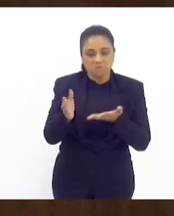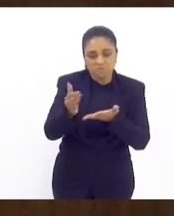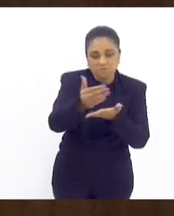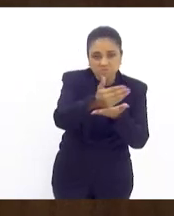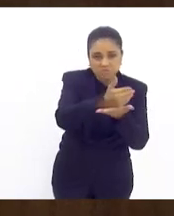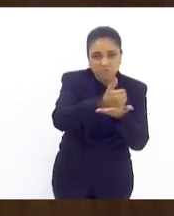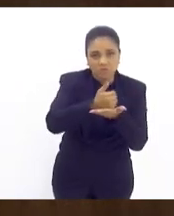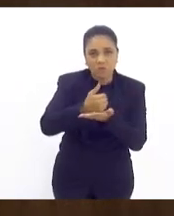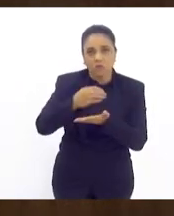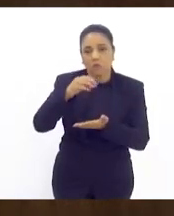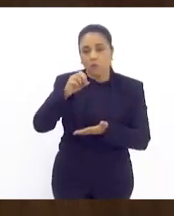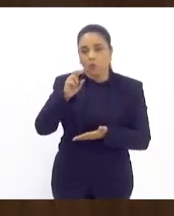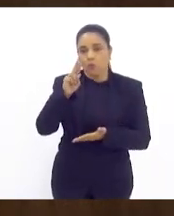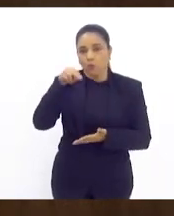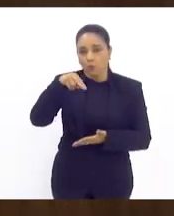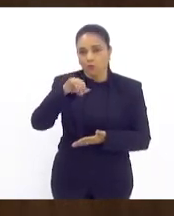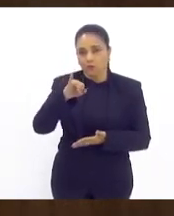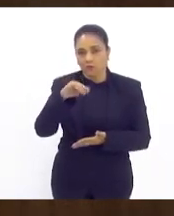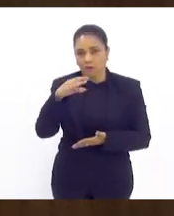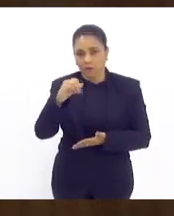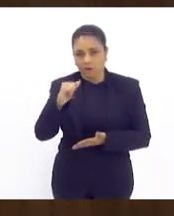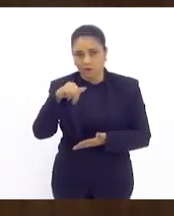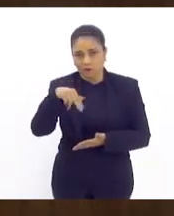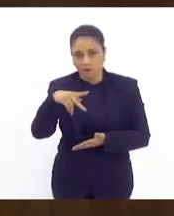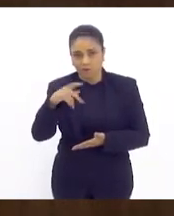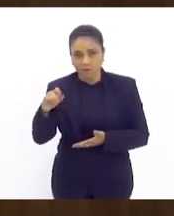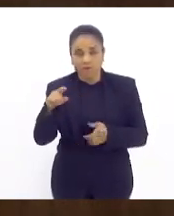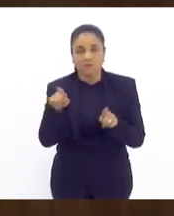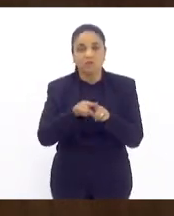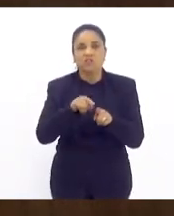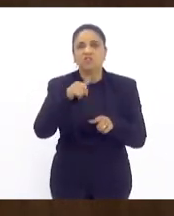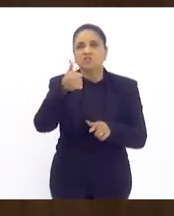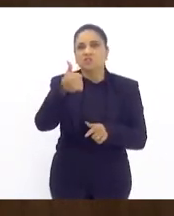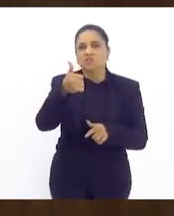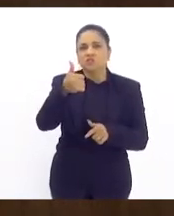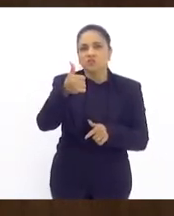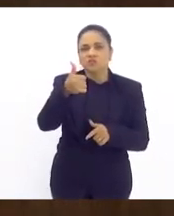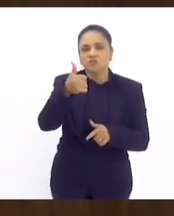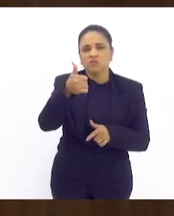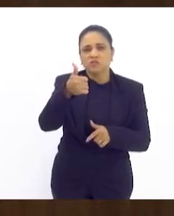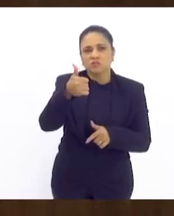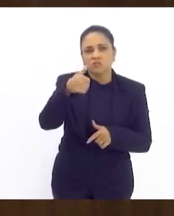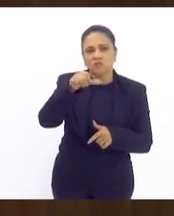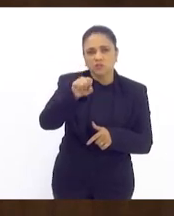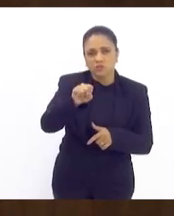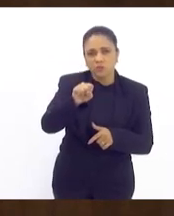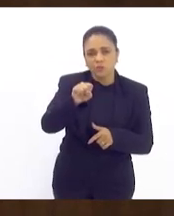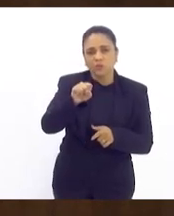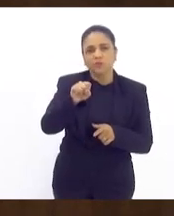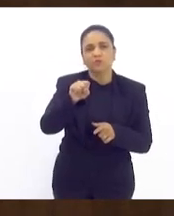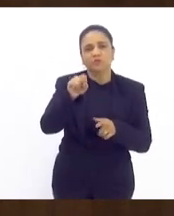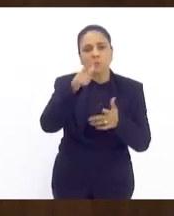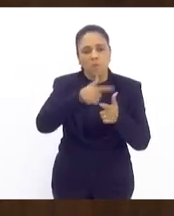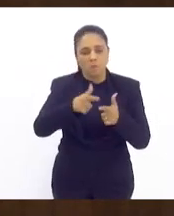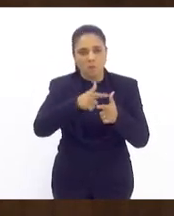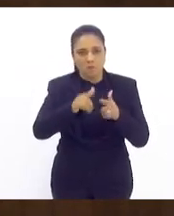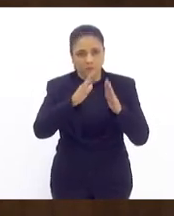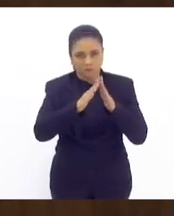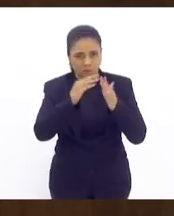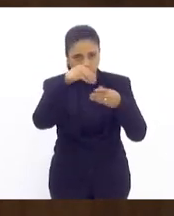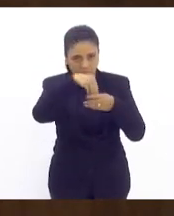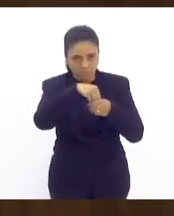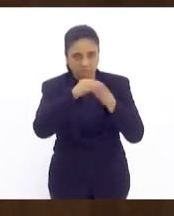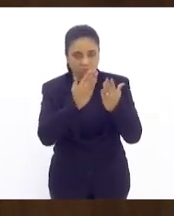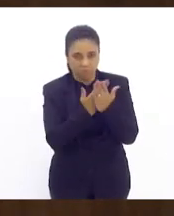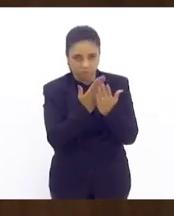Unicamp nos últimos oito meses houveram nove episódios de violência nas escolas e nos últimos 20 anos houve